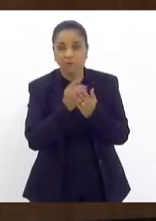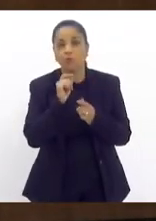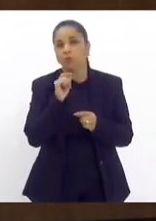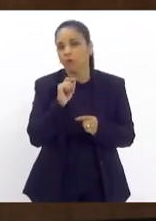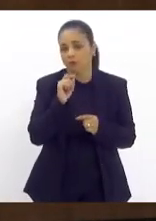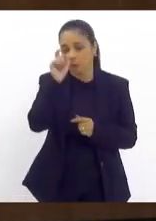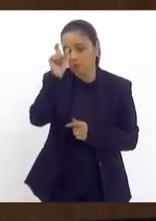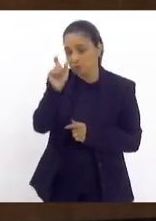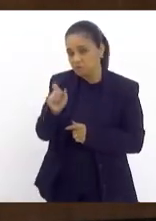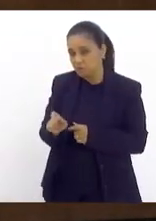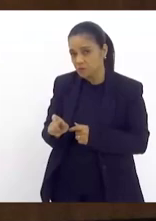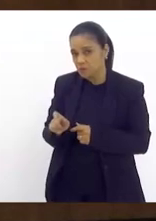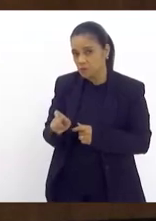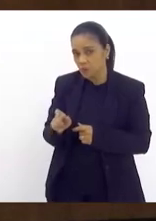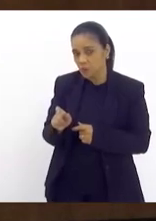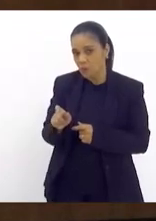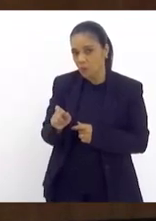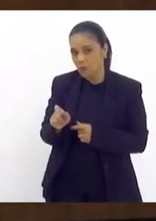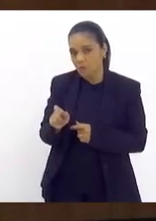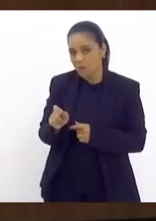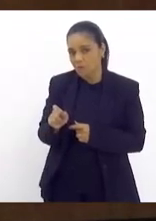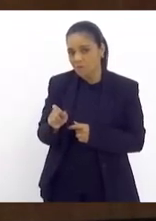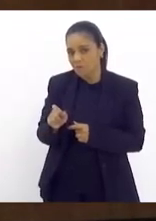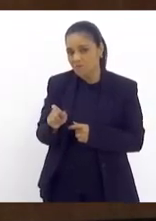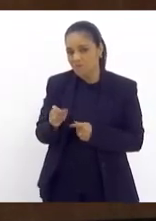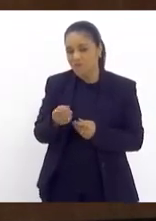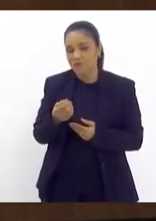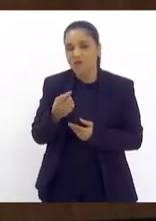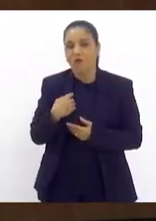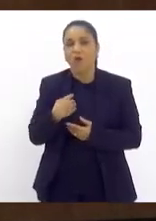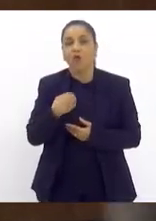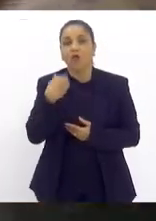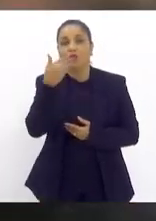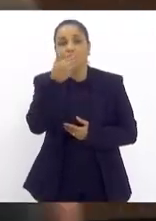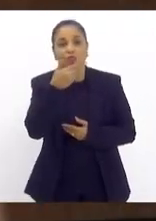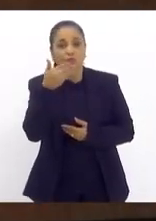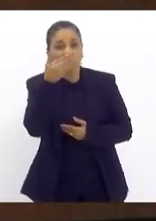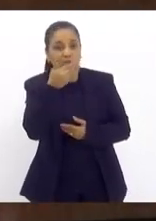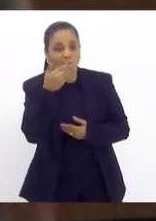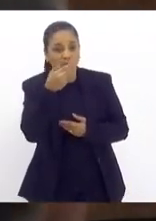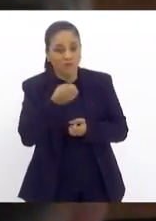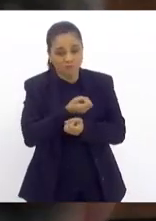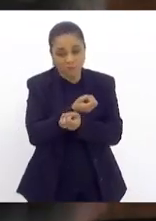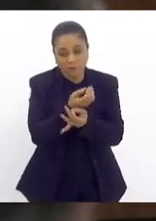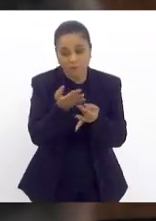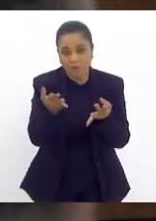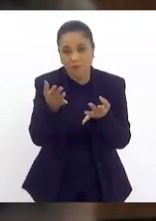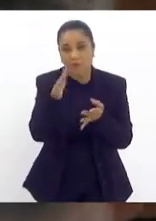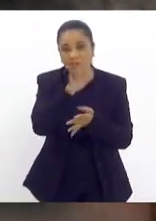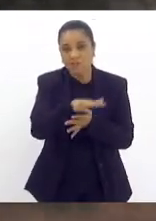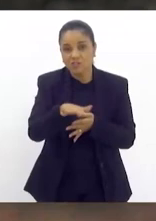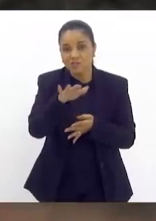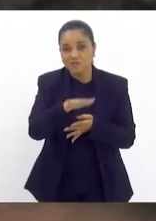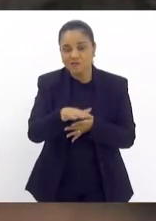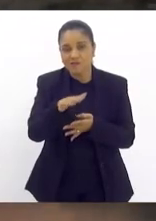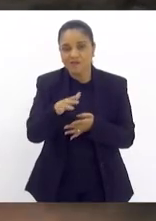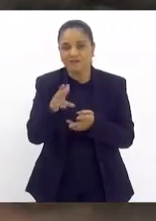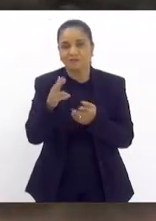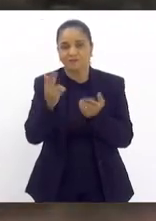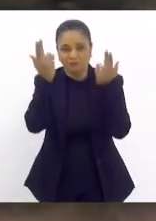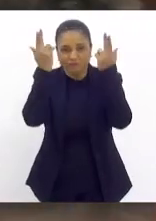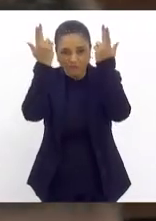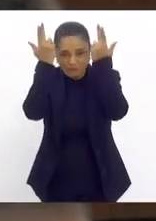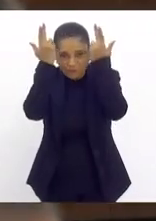uma pessoa que trazia, né, doces da Páscoa para as crianças. Saudar aqui a figura de